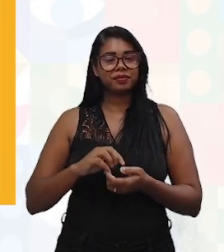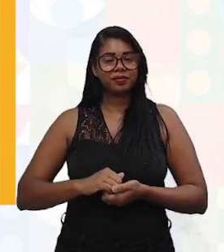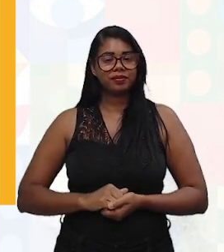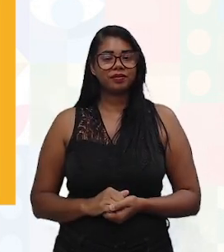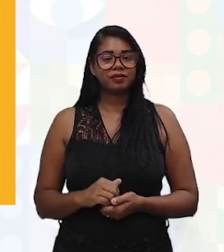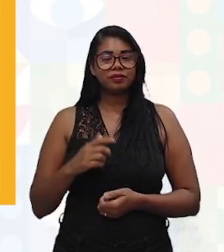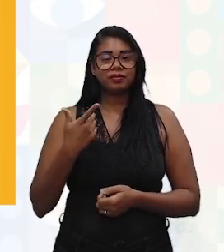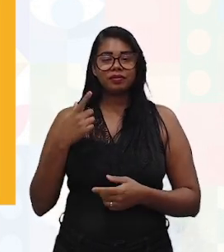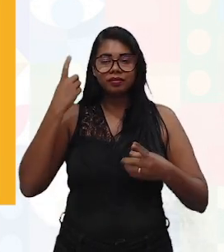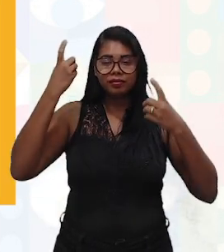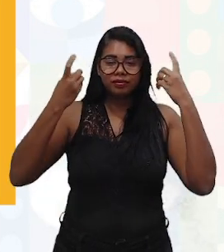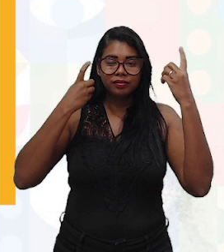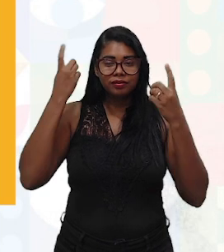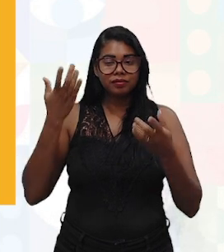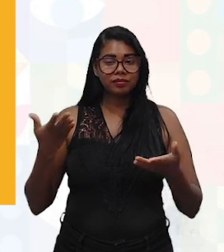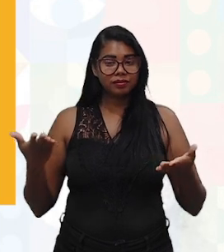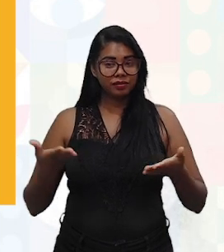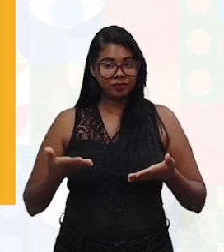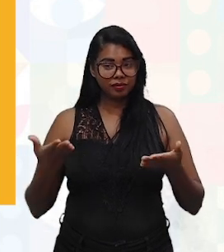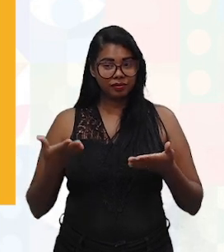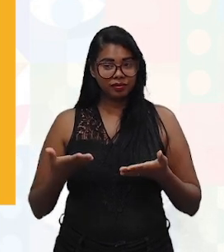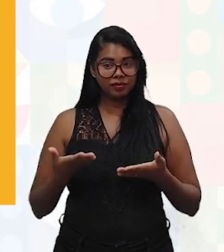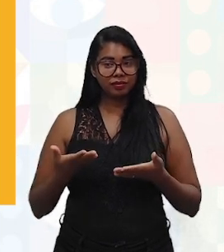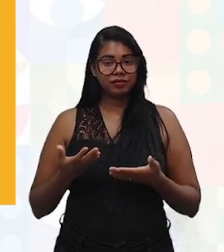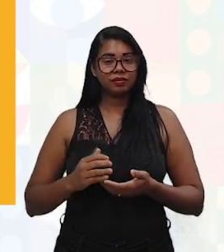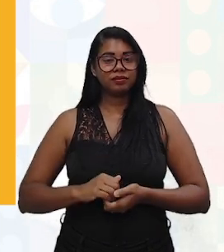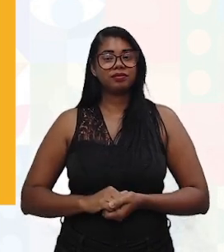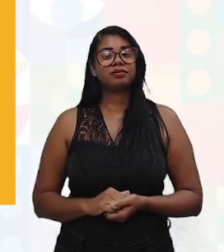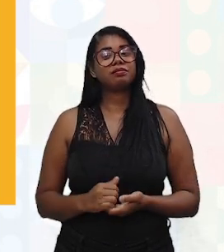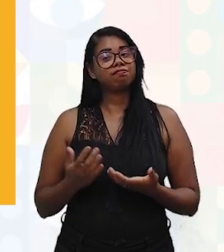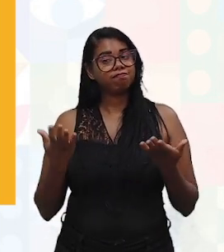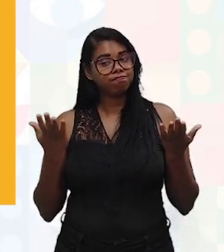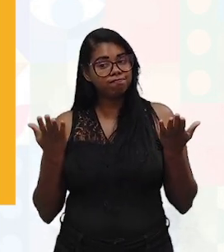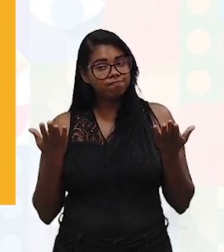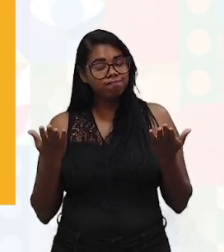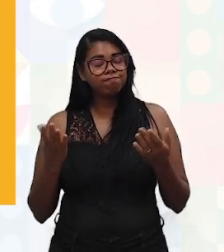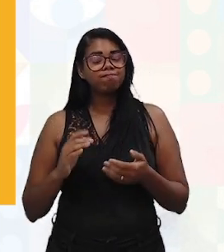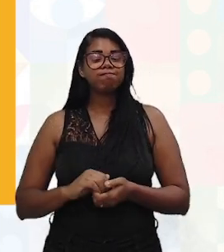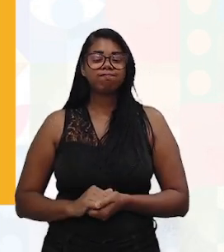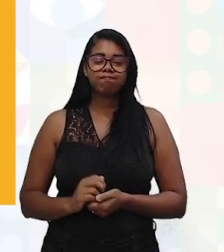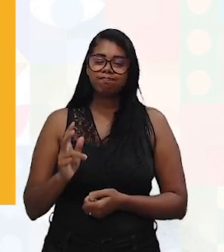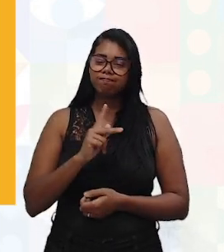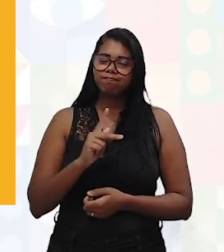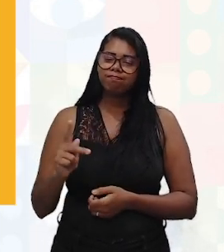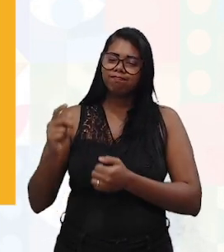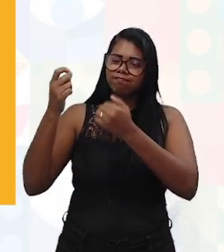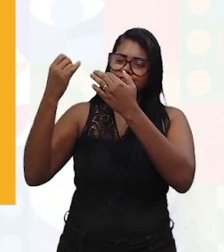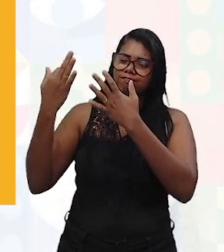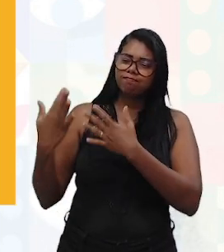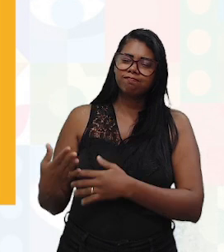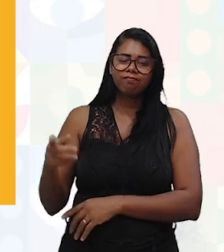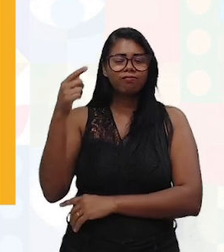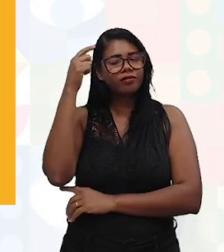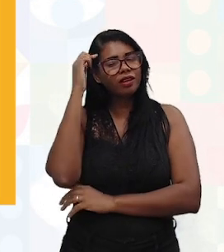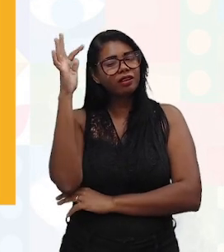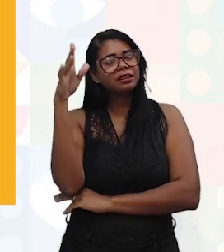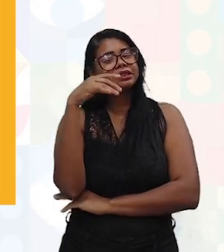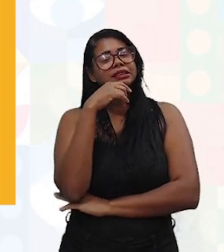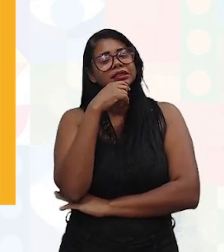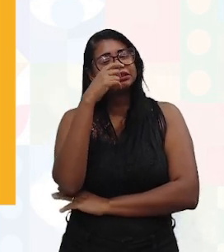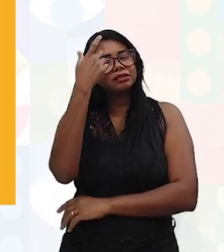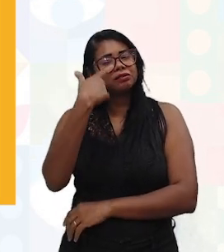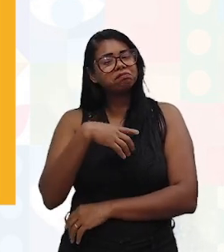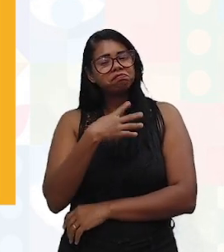se preocupa se você diz assim: poxa, Cris, você falou tanta coisa e eu estou aqui pensando que eu não me